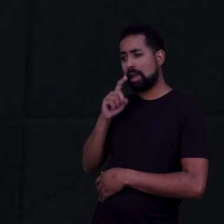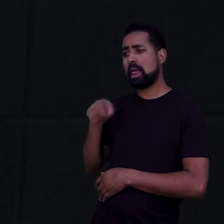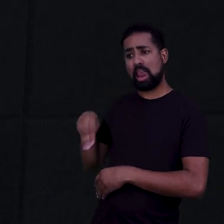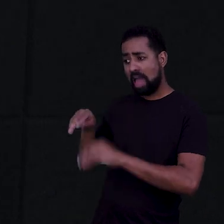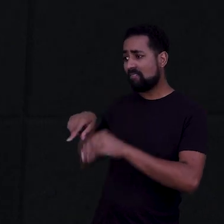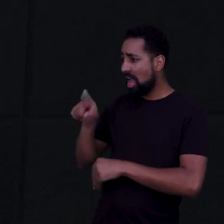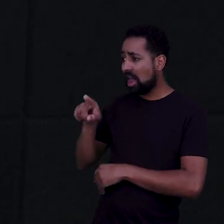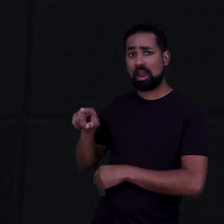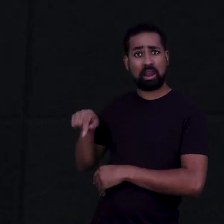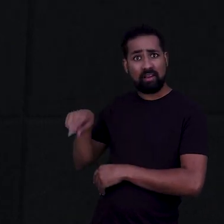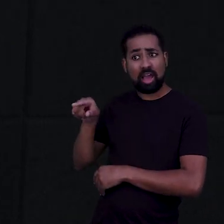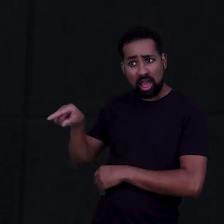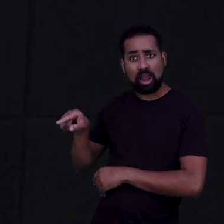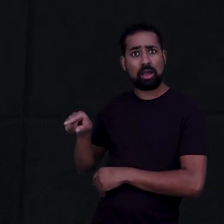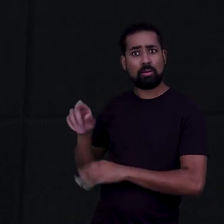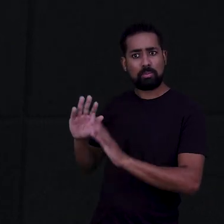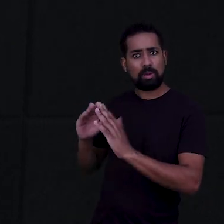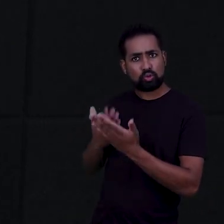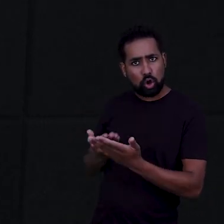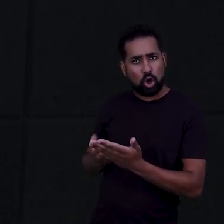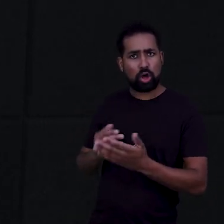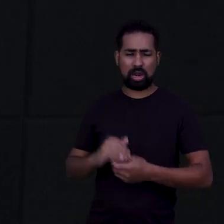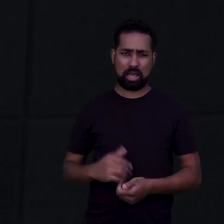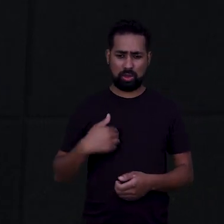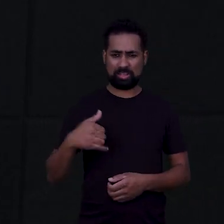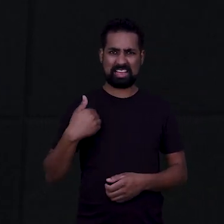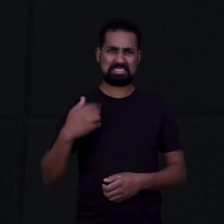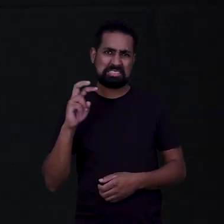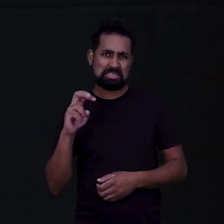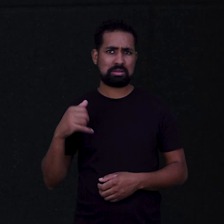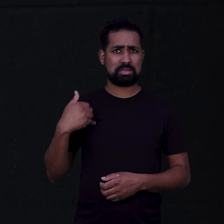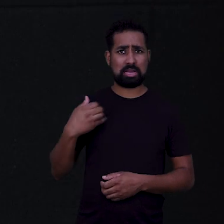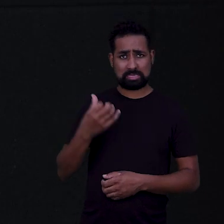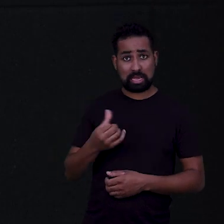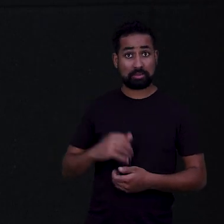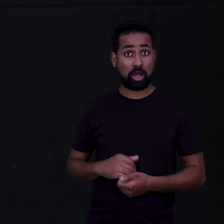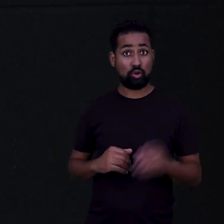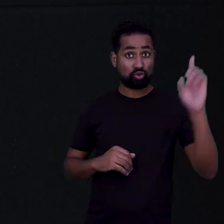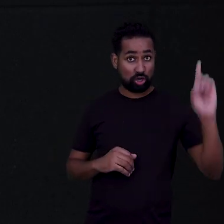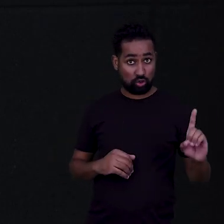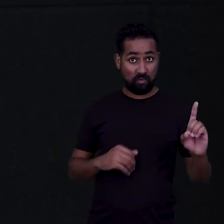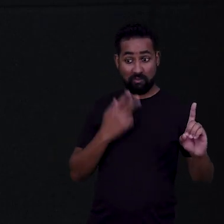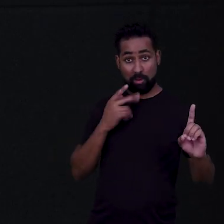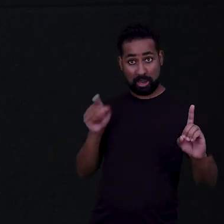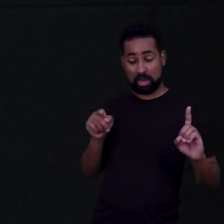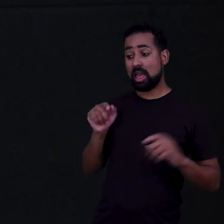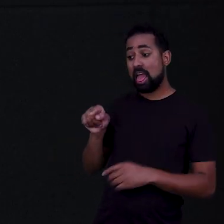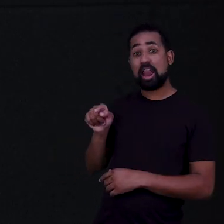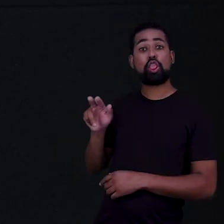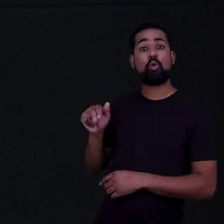na escola. Eu tinha uns 5, 6 anos. Ela nunca vai aprender